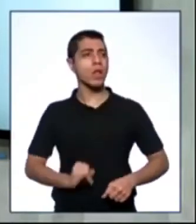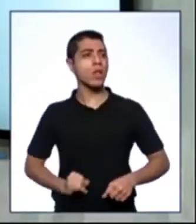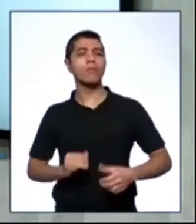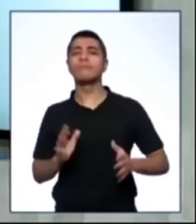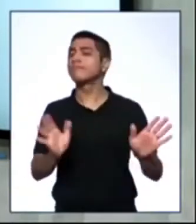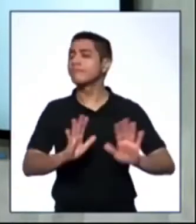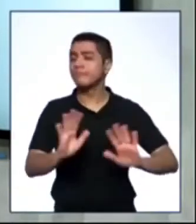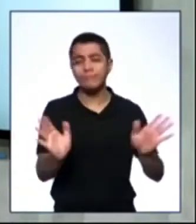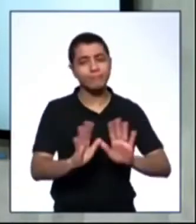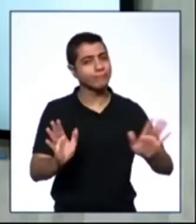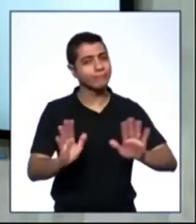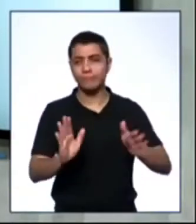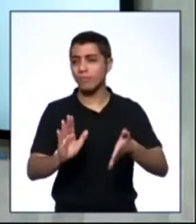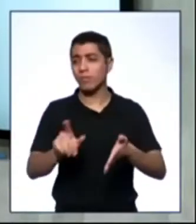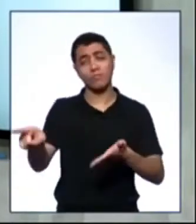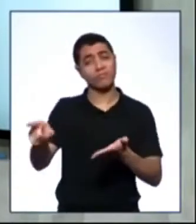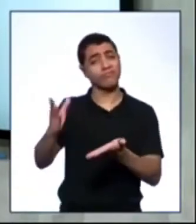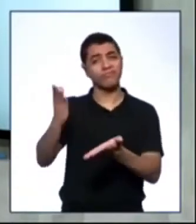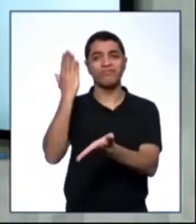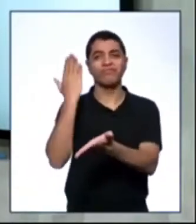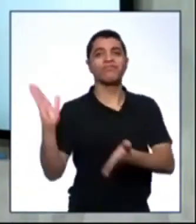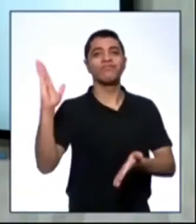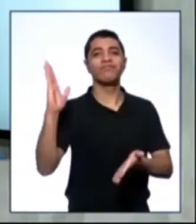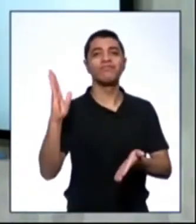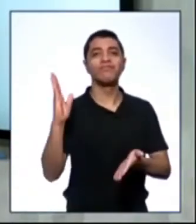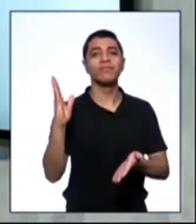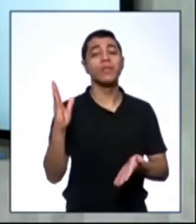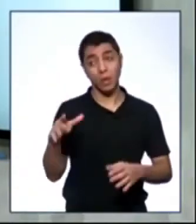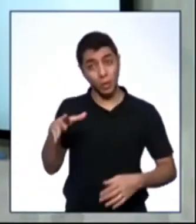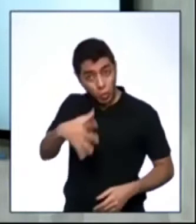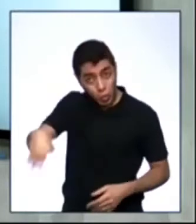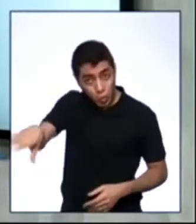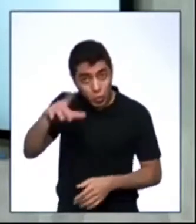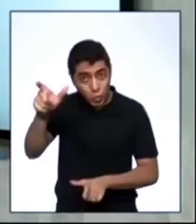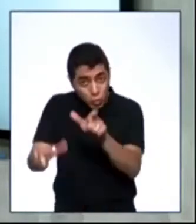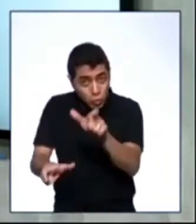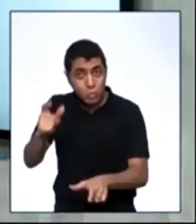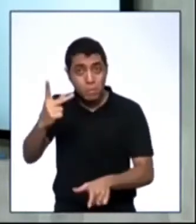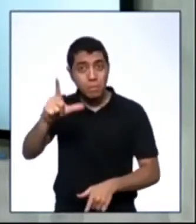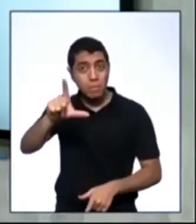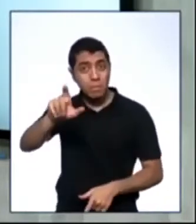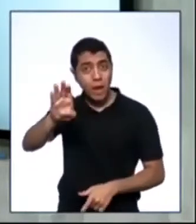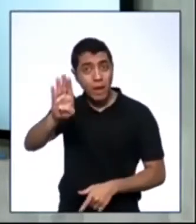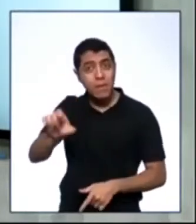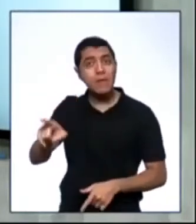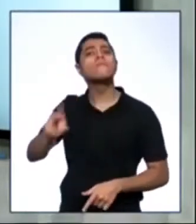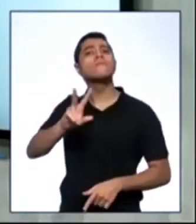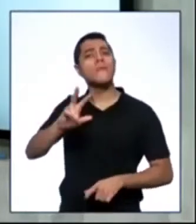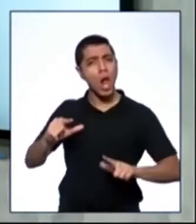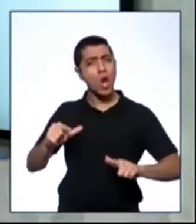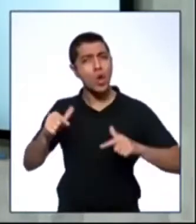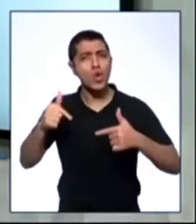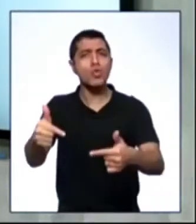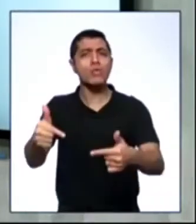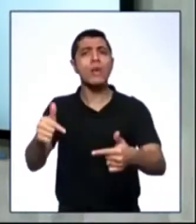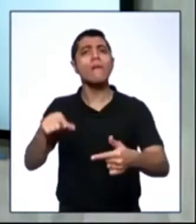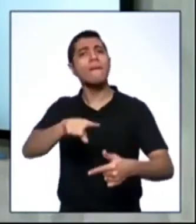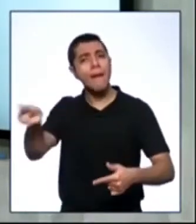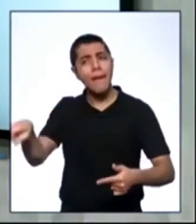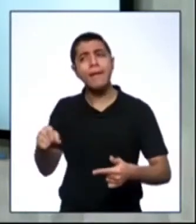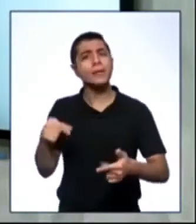mim, essa plebe vai passar por um processo de luta e busca por direitos no mundo